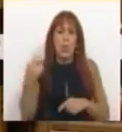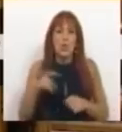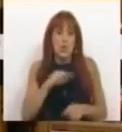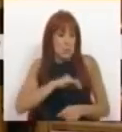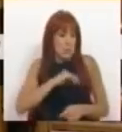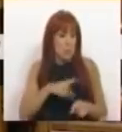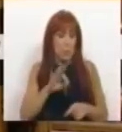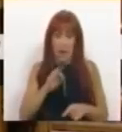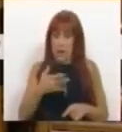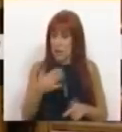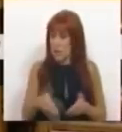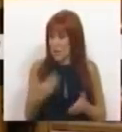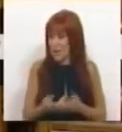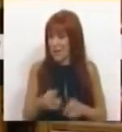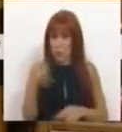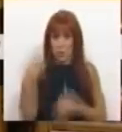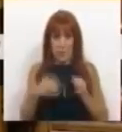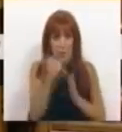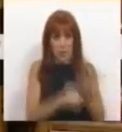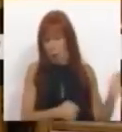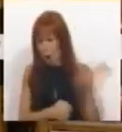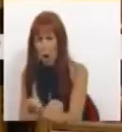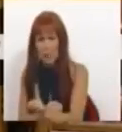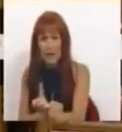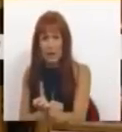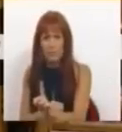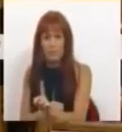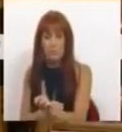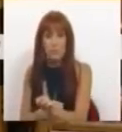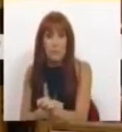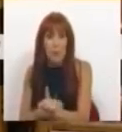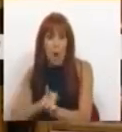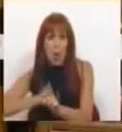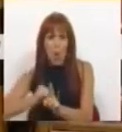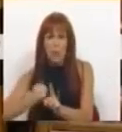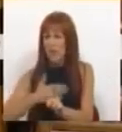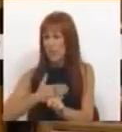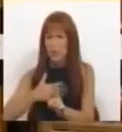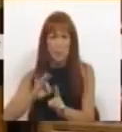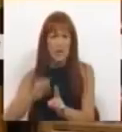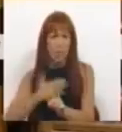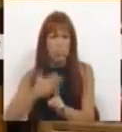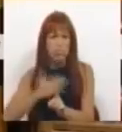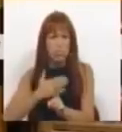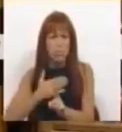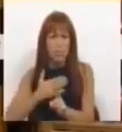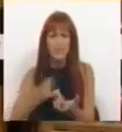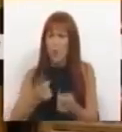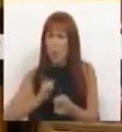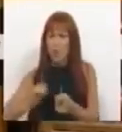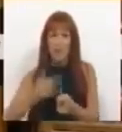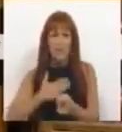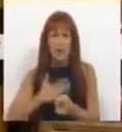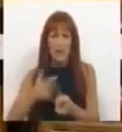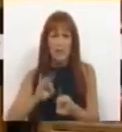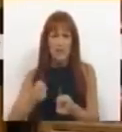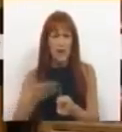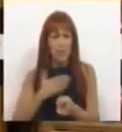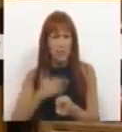únicos rendimentos que o PSD repôs foi aquilo que o Tribunal Constitucional obrigou. E contra a vontade do PSD. Contra a vontade